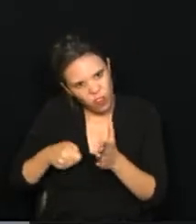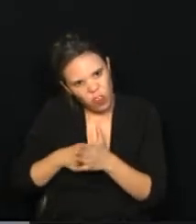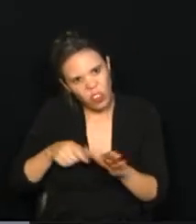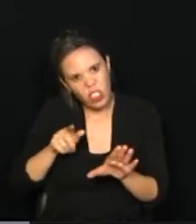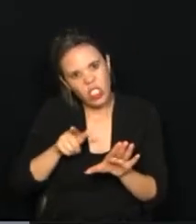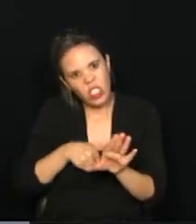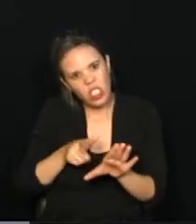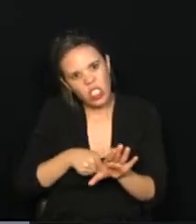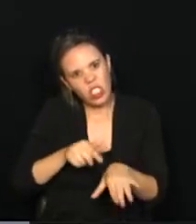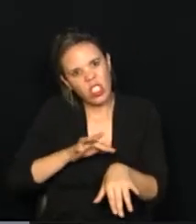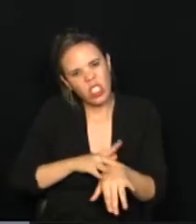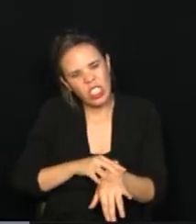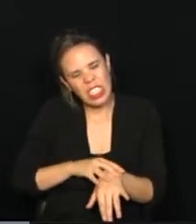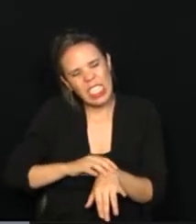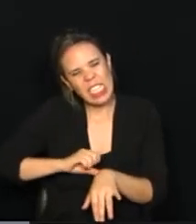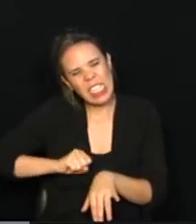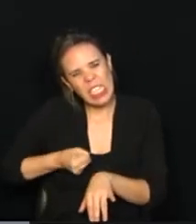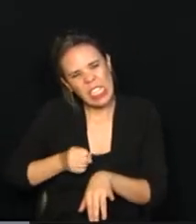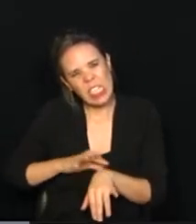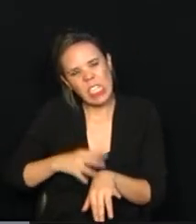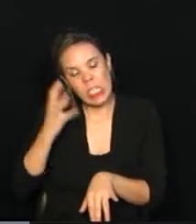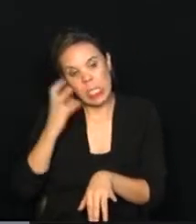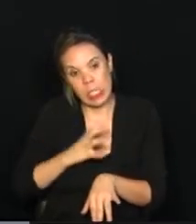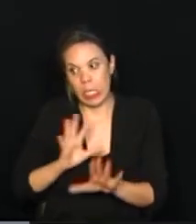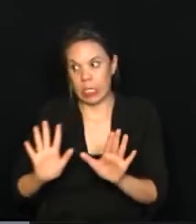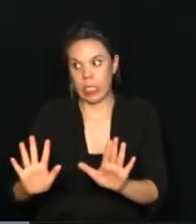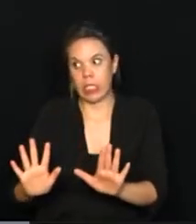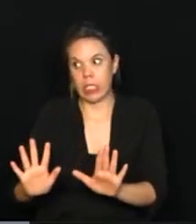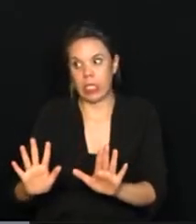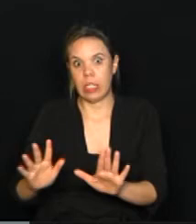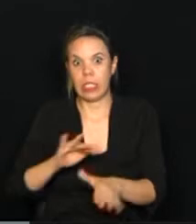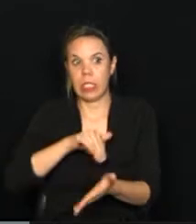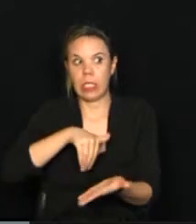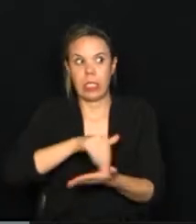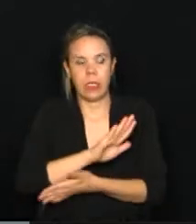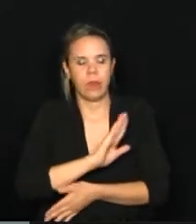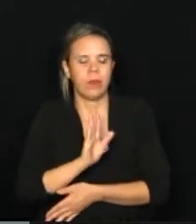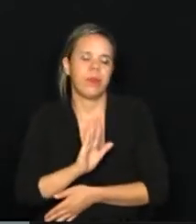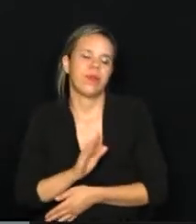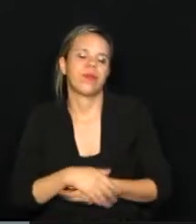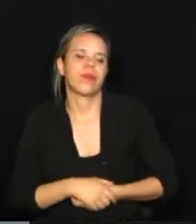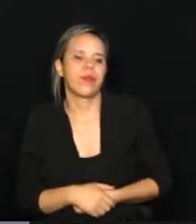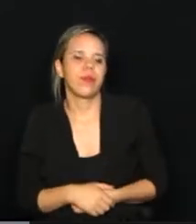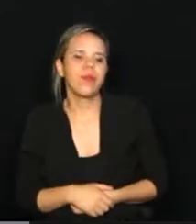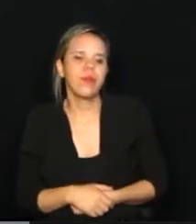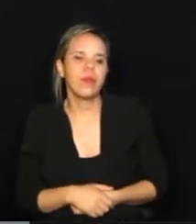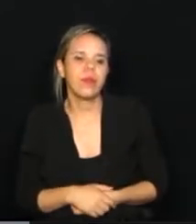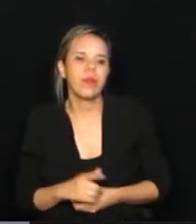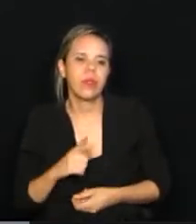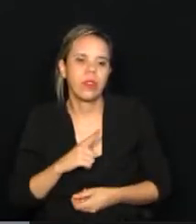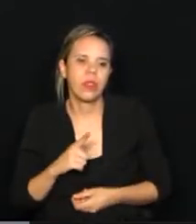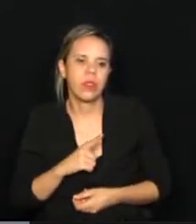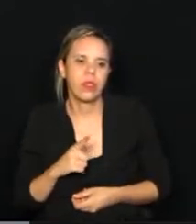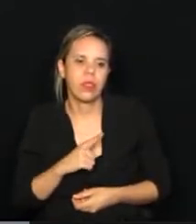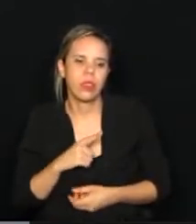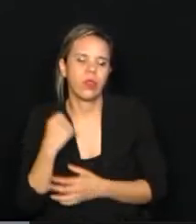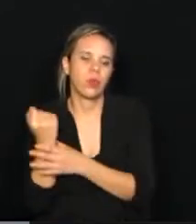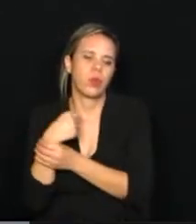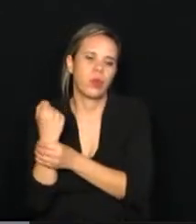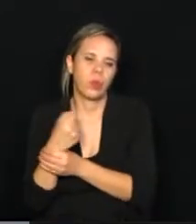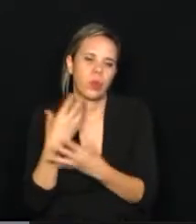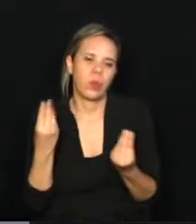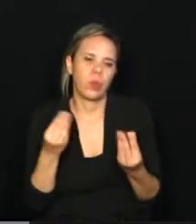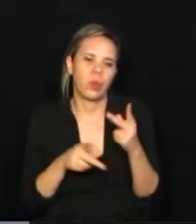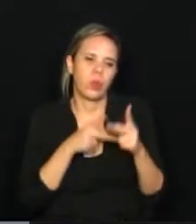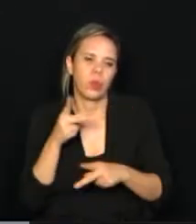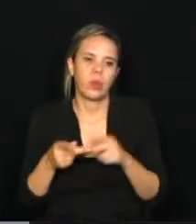vi que ia ser um pouco sério, aí eu falei, nossa, vou ser cortada. Mas aí tinha muita fisioterapia, muita gente